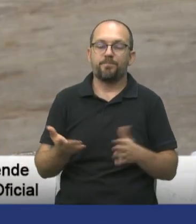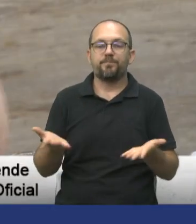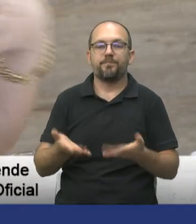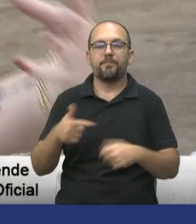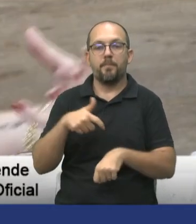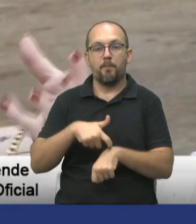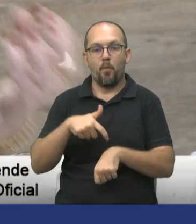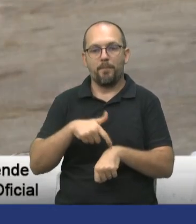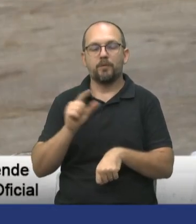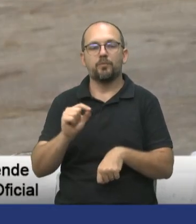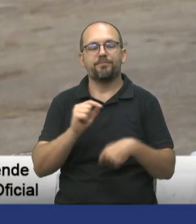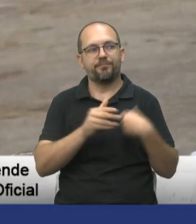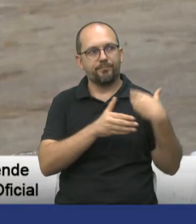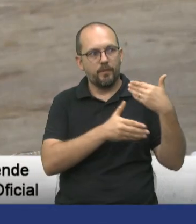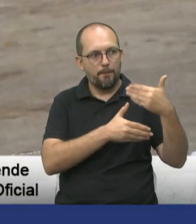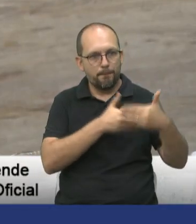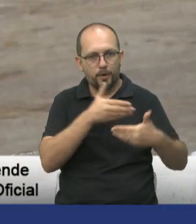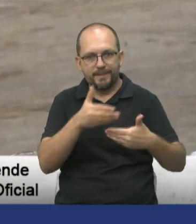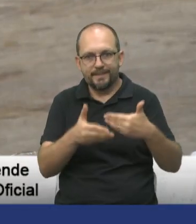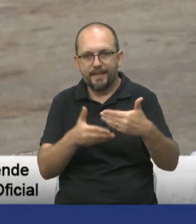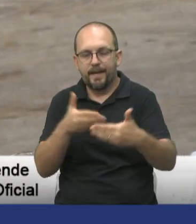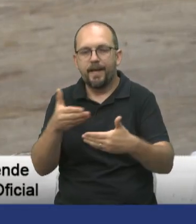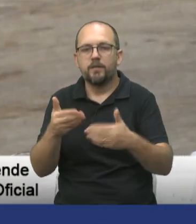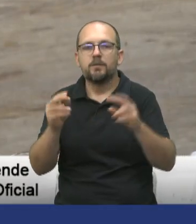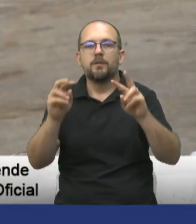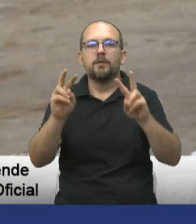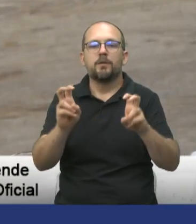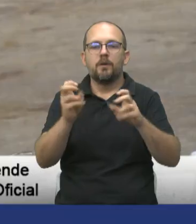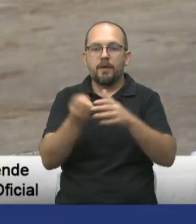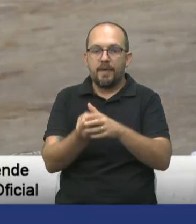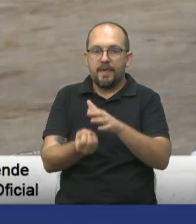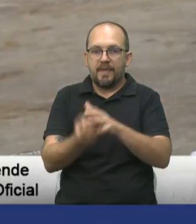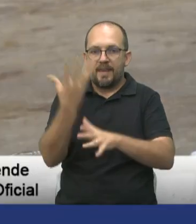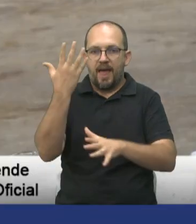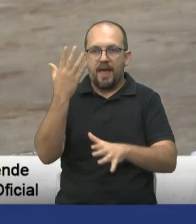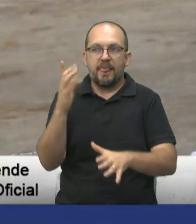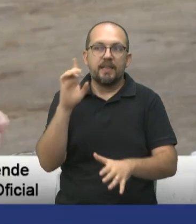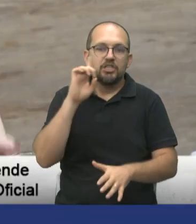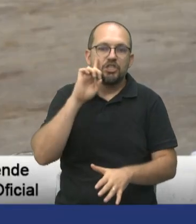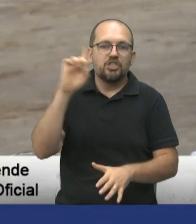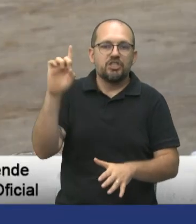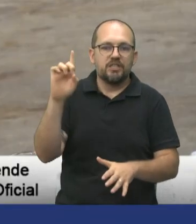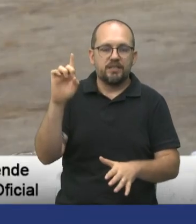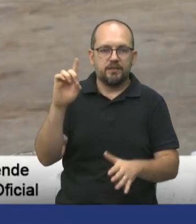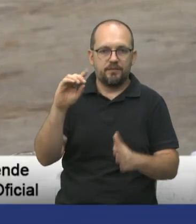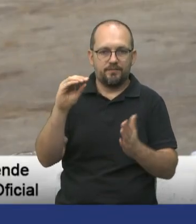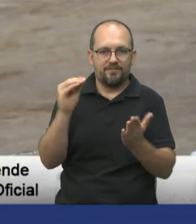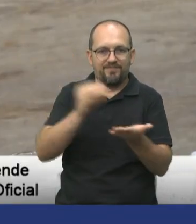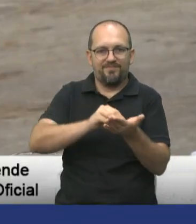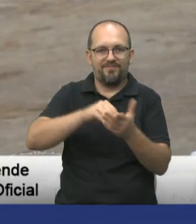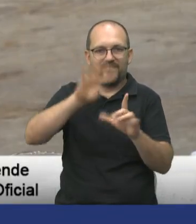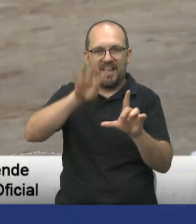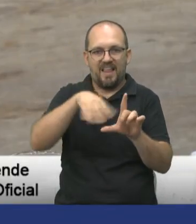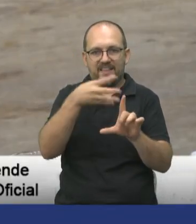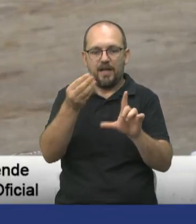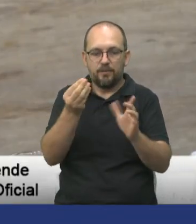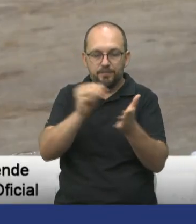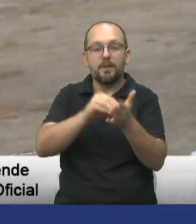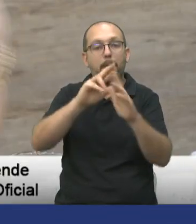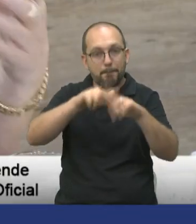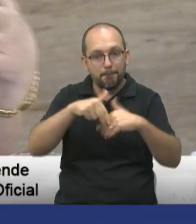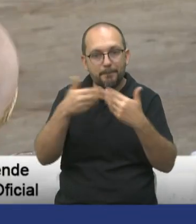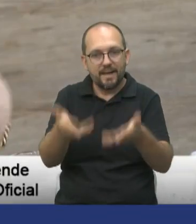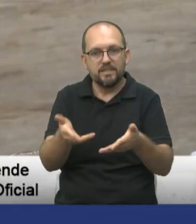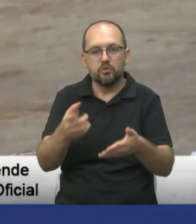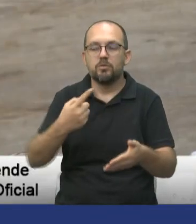do processo que faz criar, né, uma data, incluir uma data no calendário, é para isso, para que nós